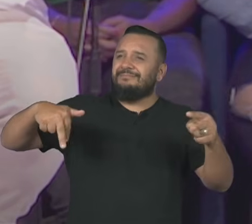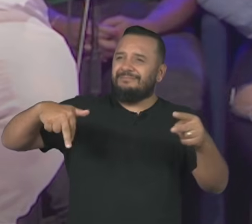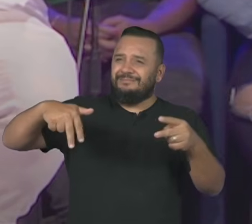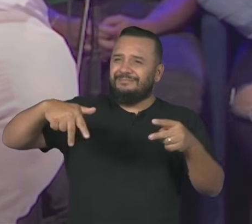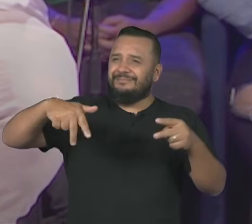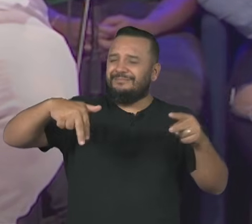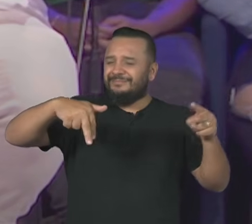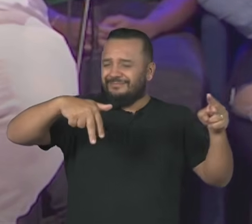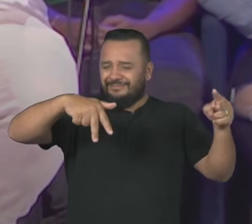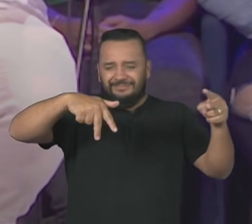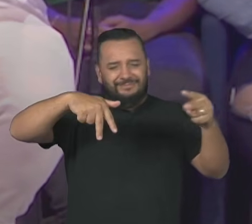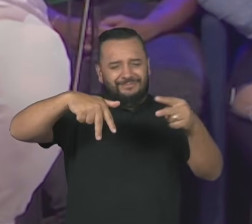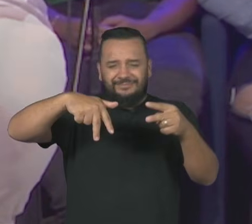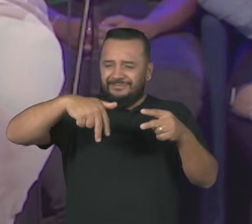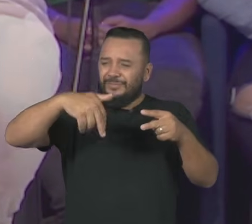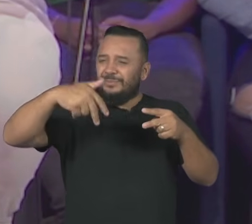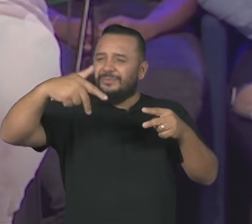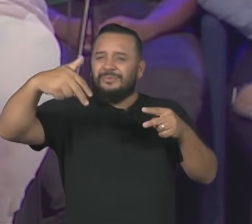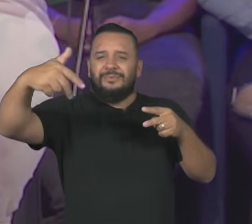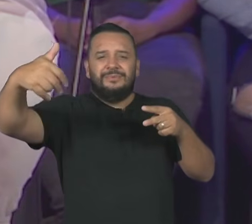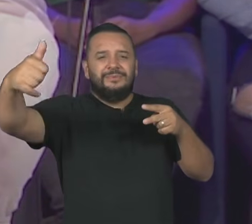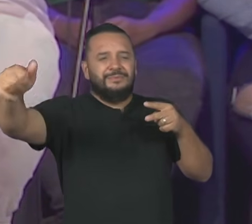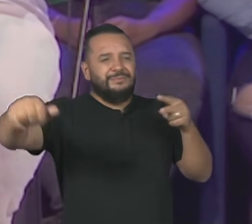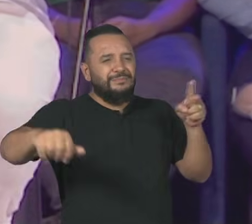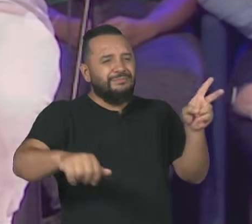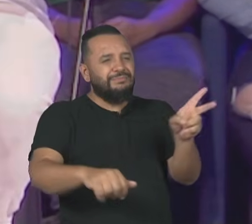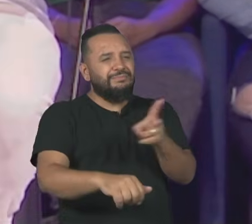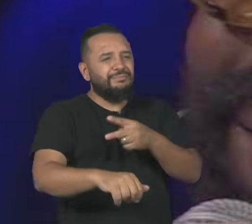tudo pela frente,